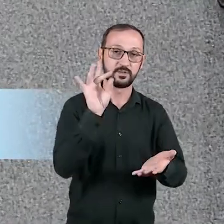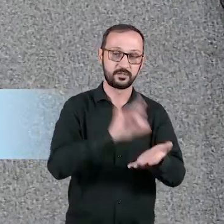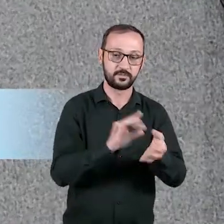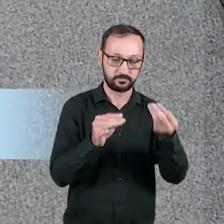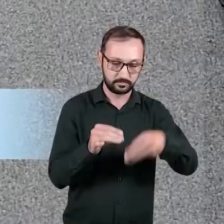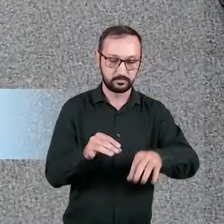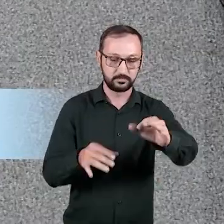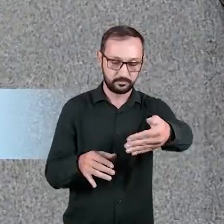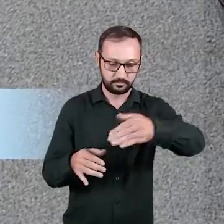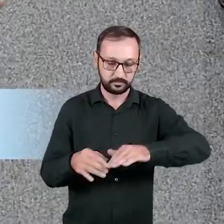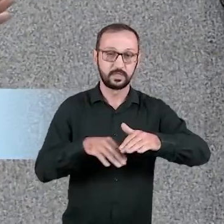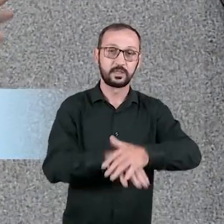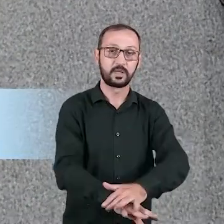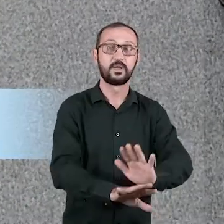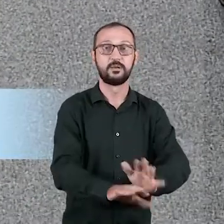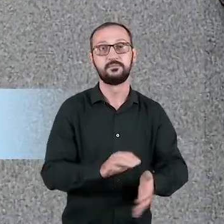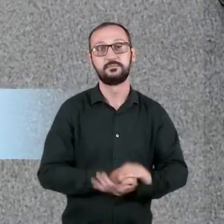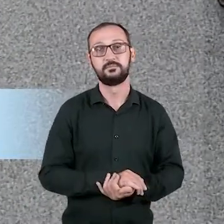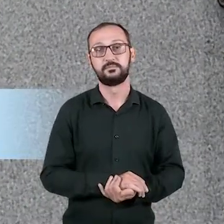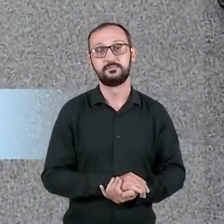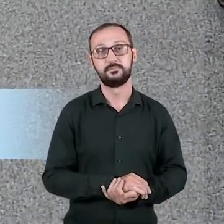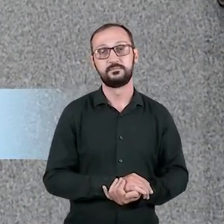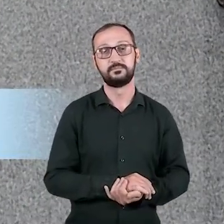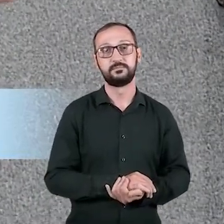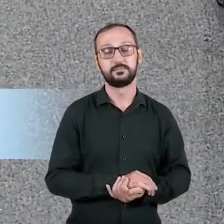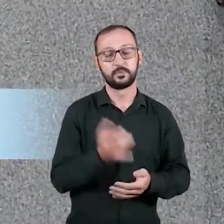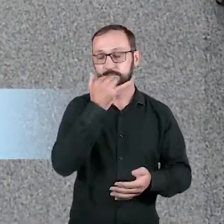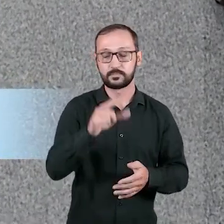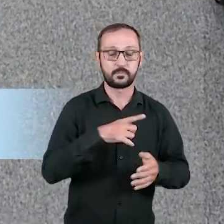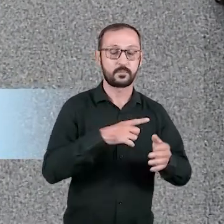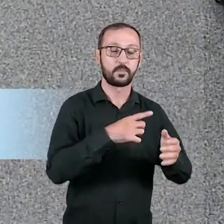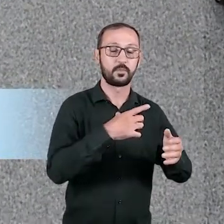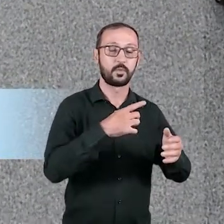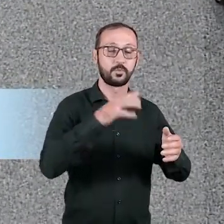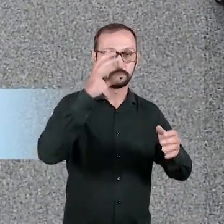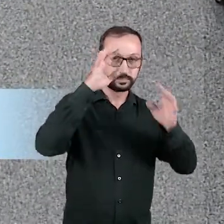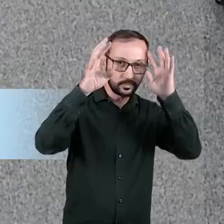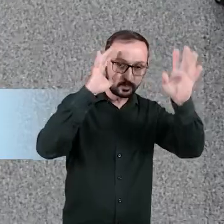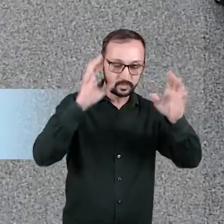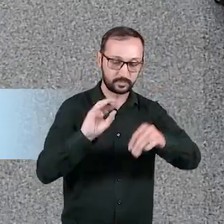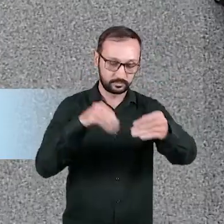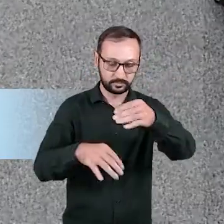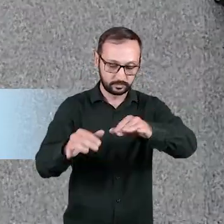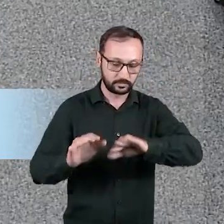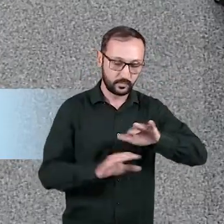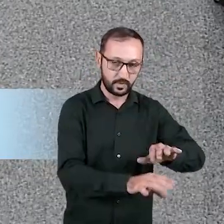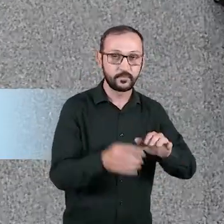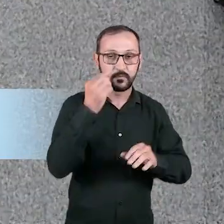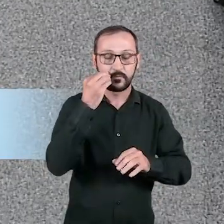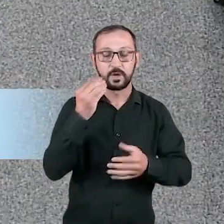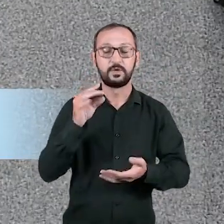né, e enterra esse filho real, o ideal, e fica com esse filho real. Então, o que esse filho te